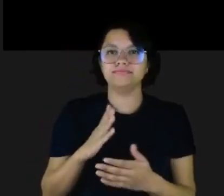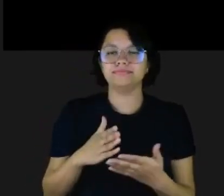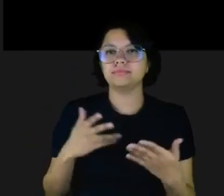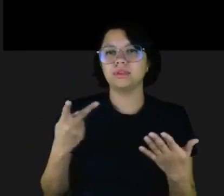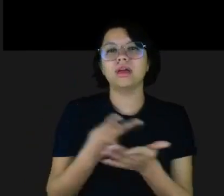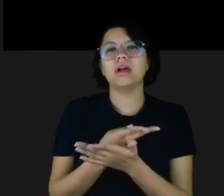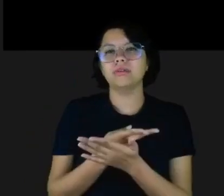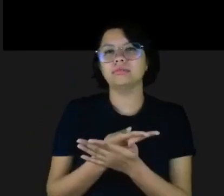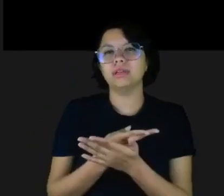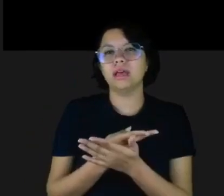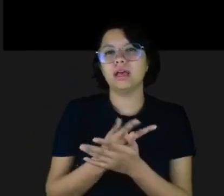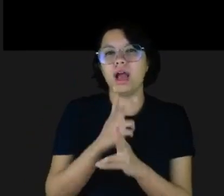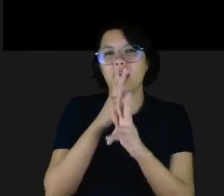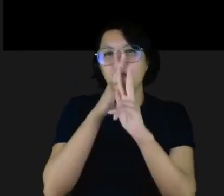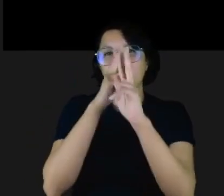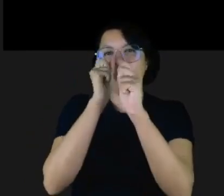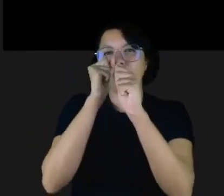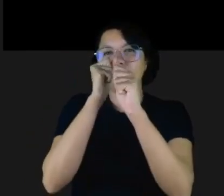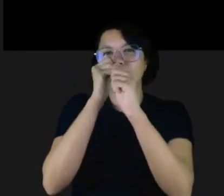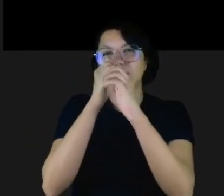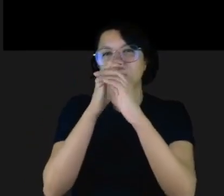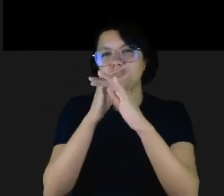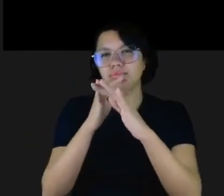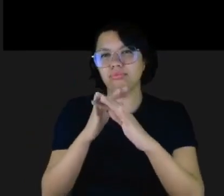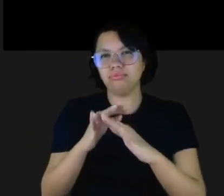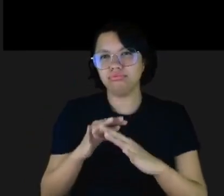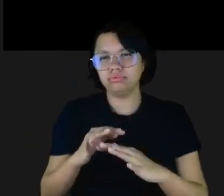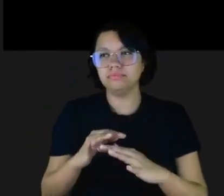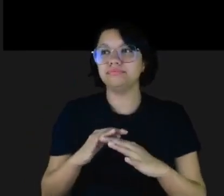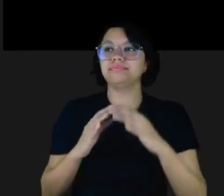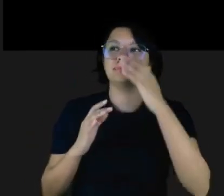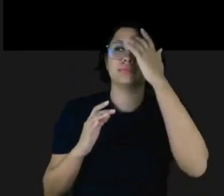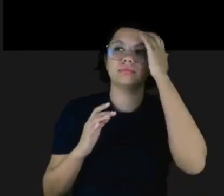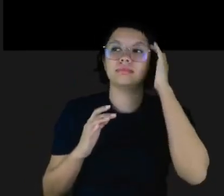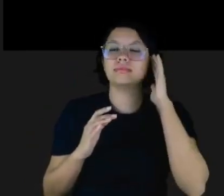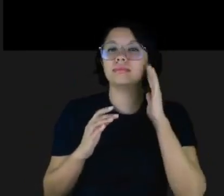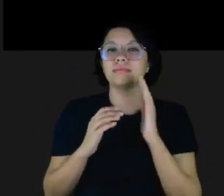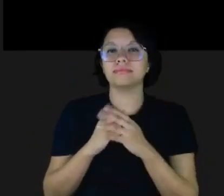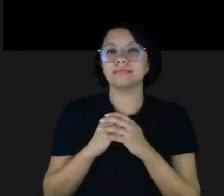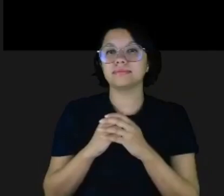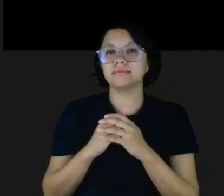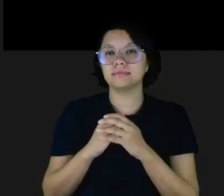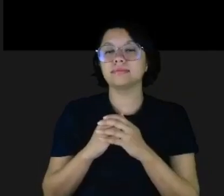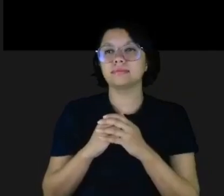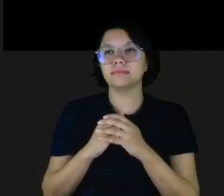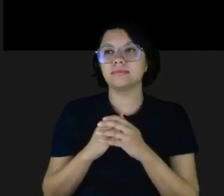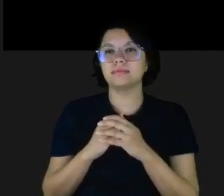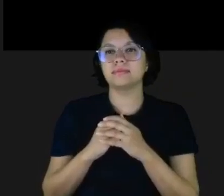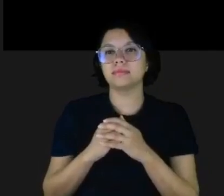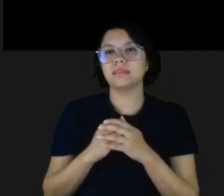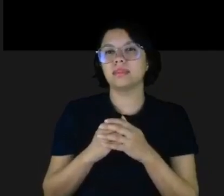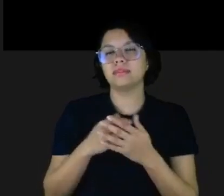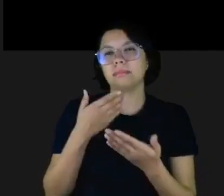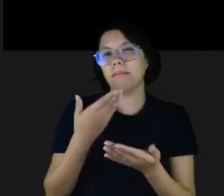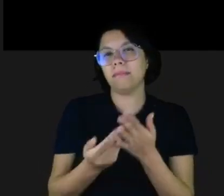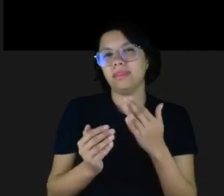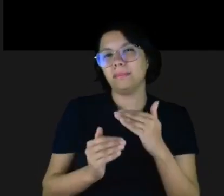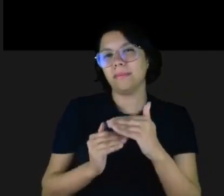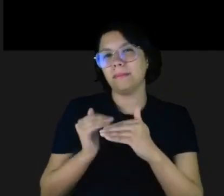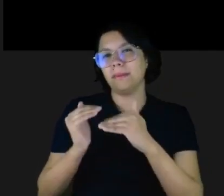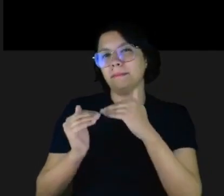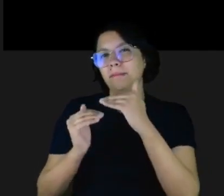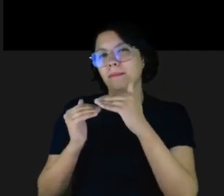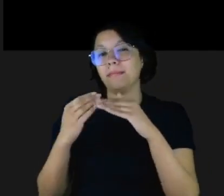ir acabando as forças e se acabando gradativamente, né? E aí